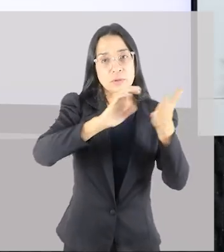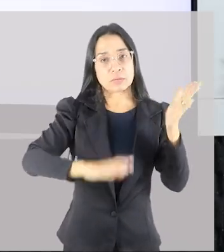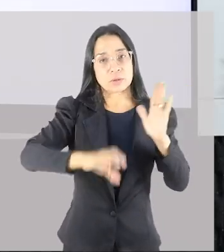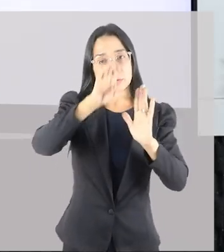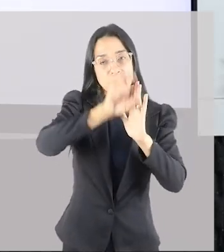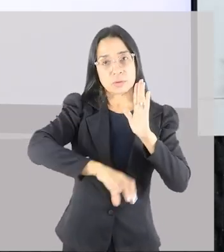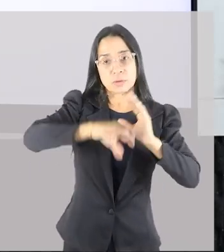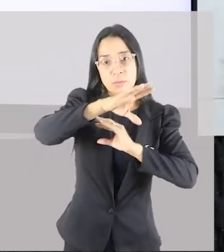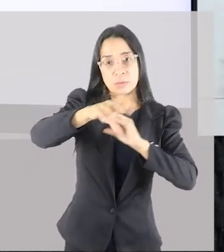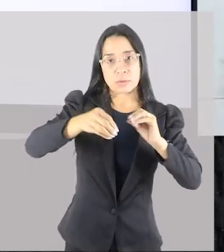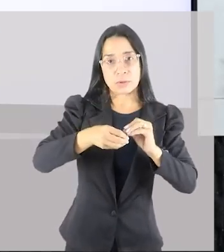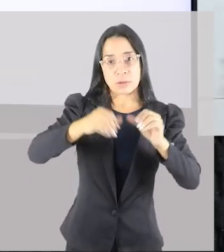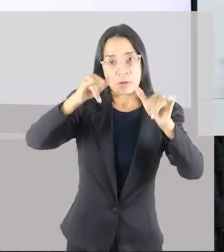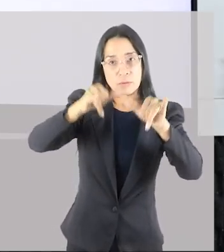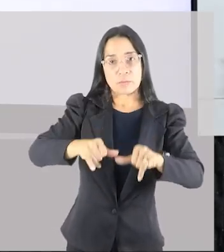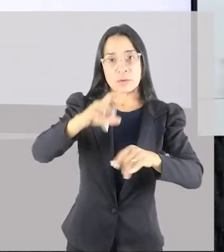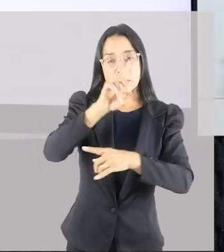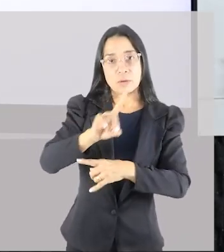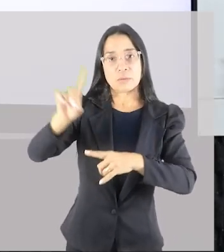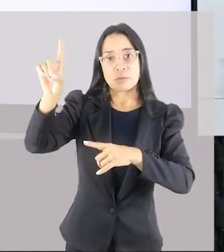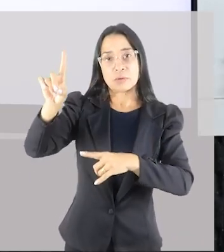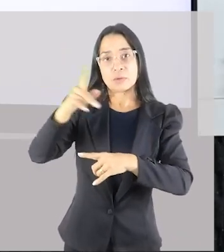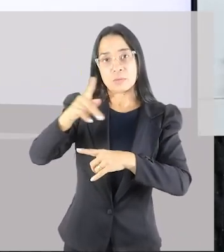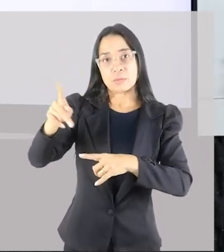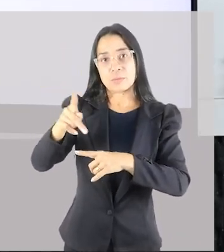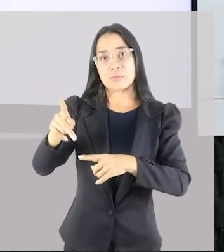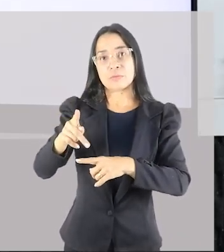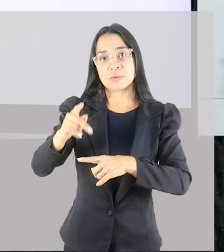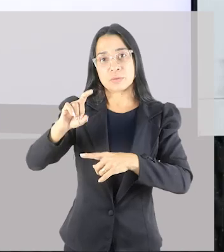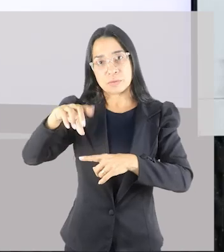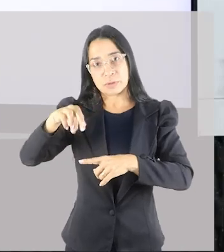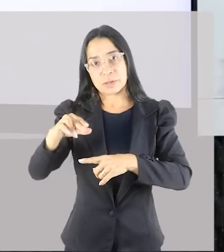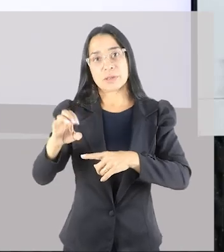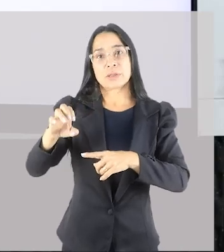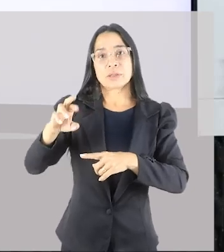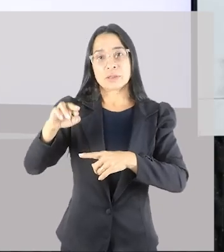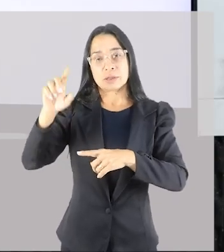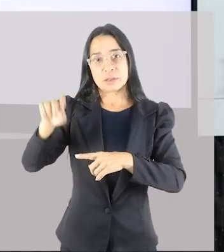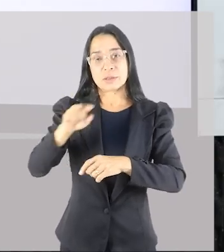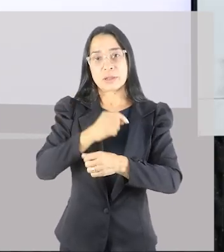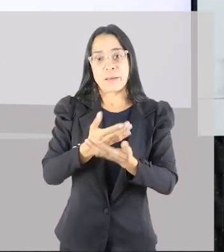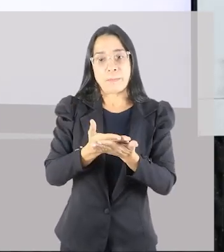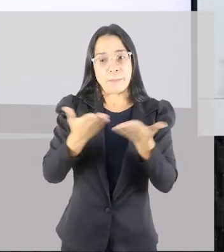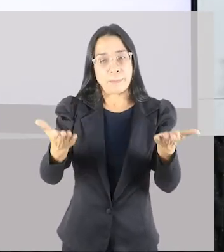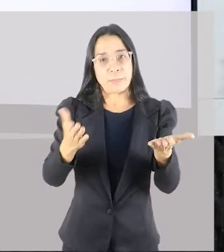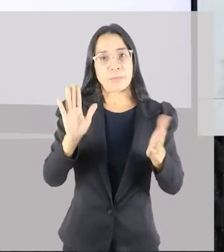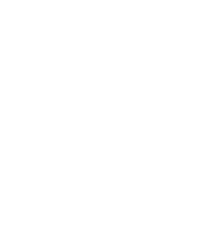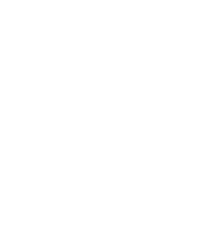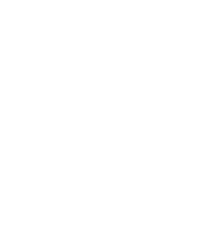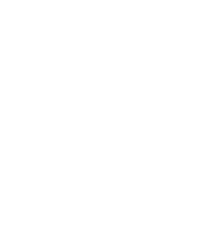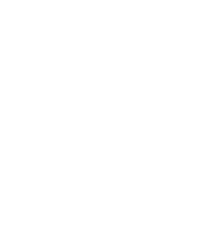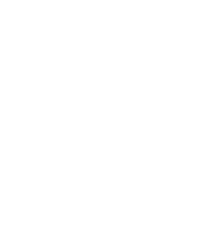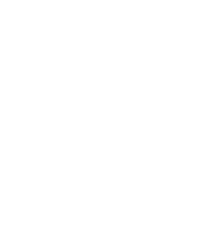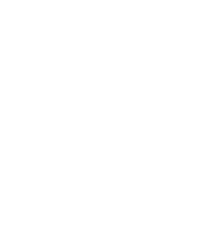complementares fiquem com Deus professor André Luiz mais uma vez aqui a serviço de vocês